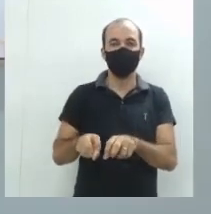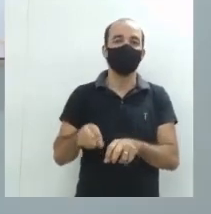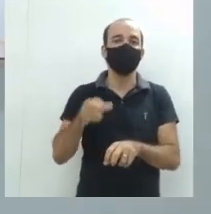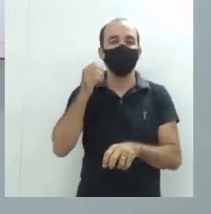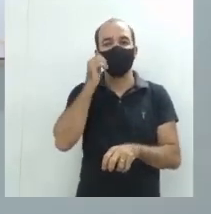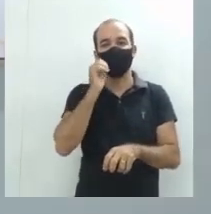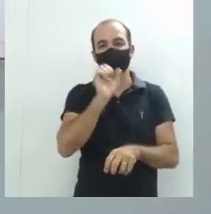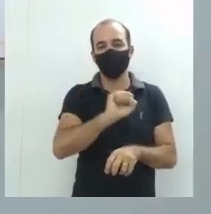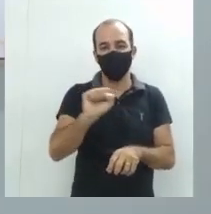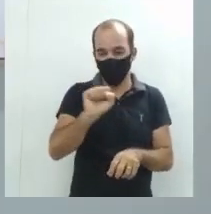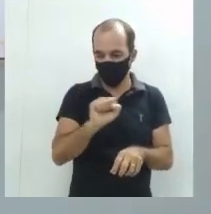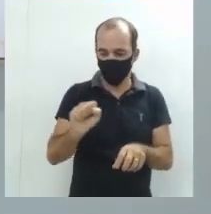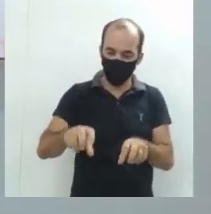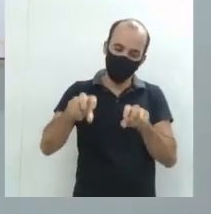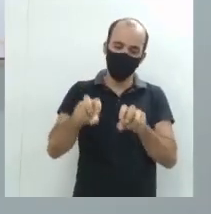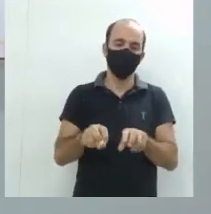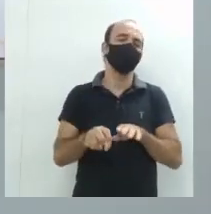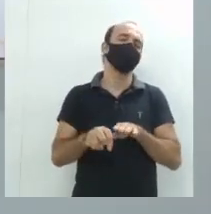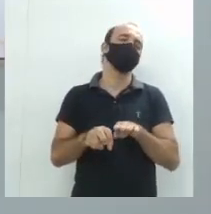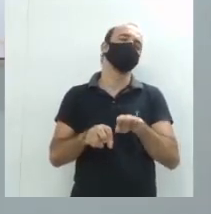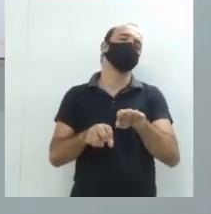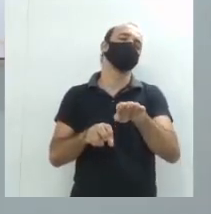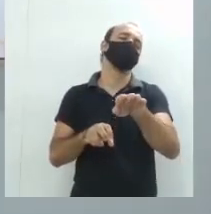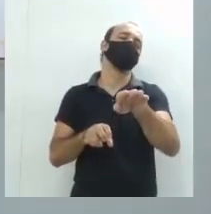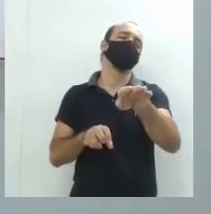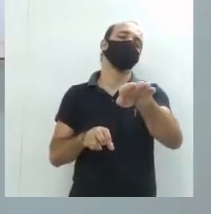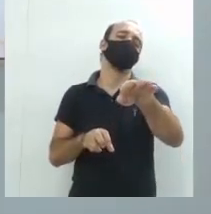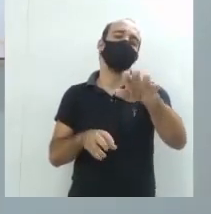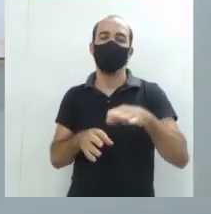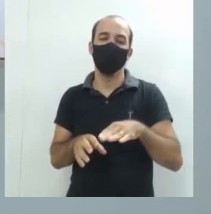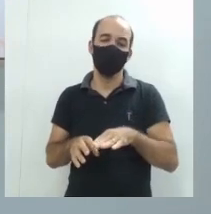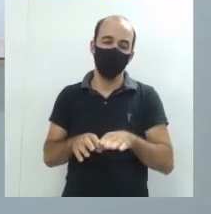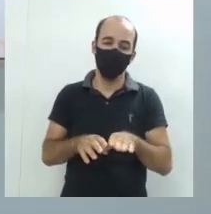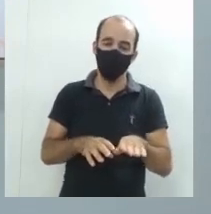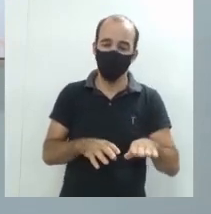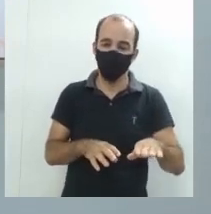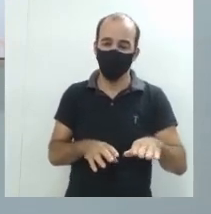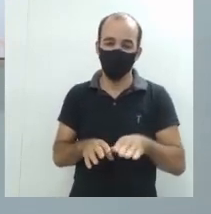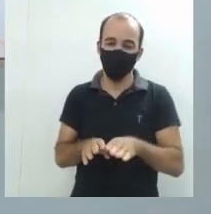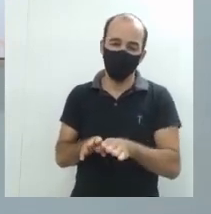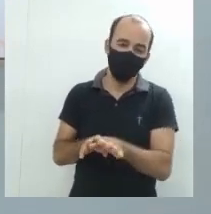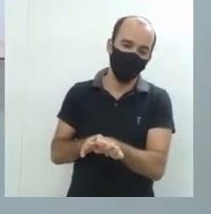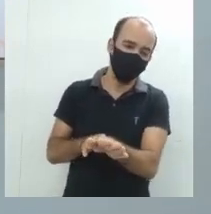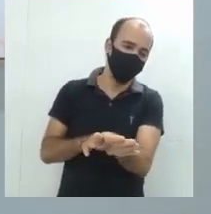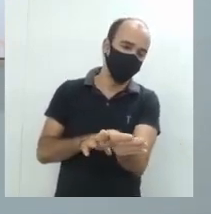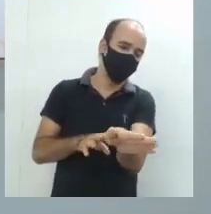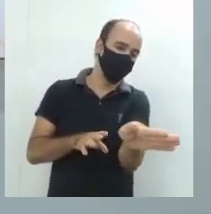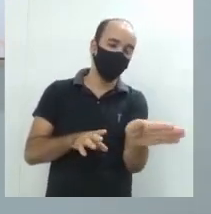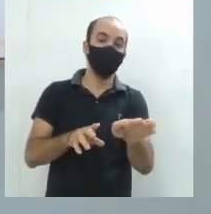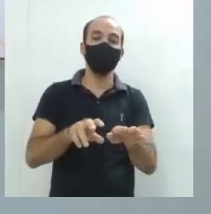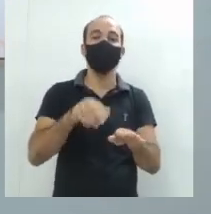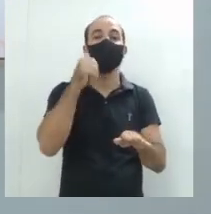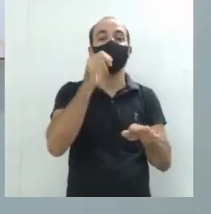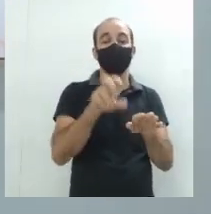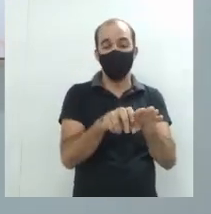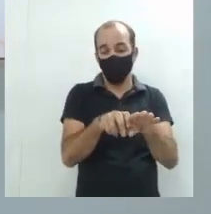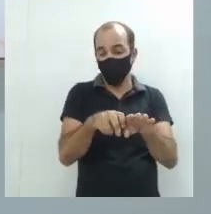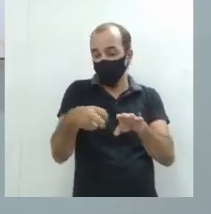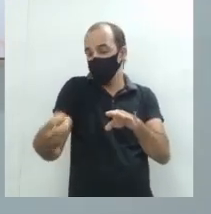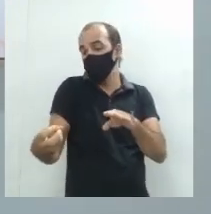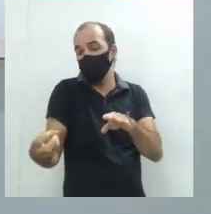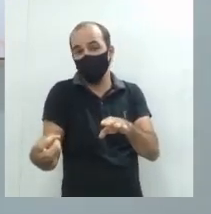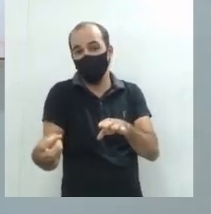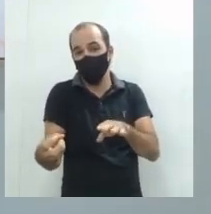passageiro. Aí você vai reto e faz uma curva para a esquerda. O que acontece com a figura? Ela sai seguindo